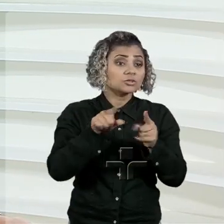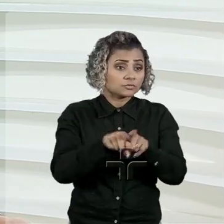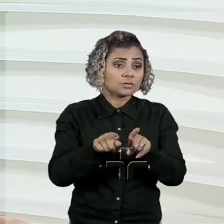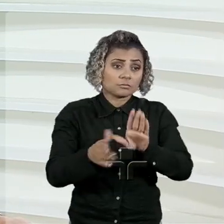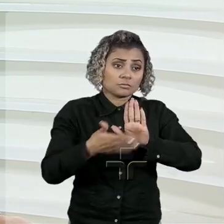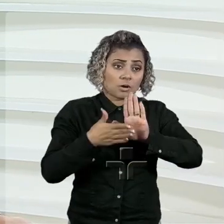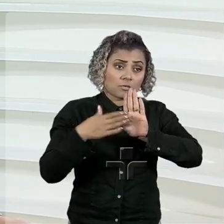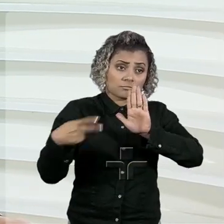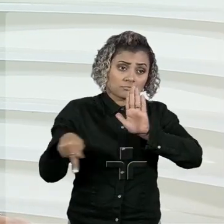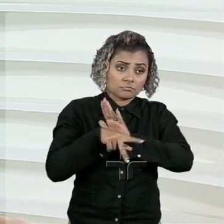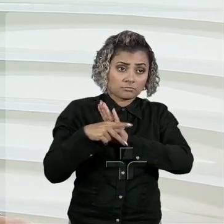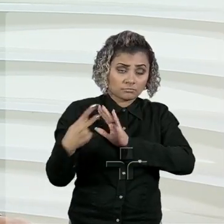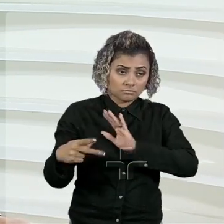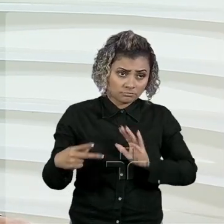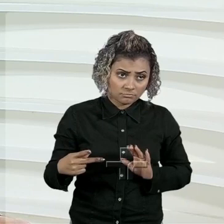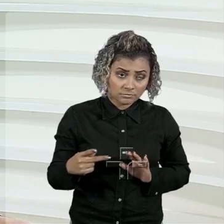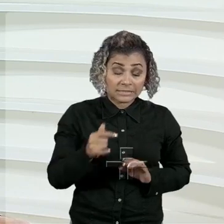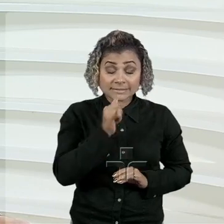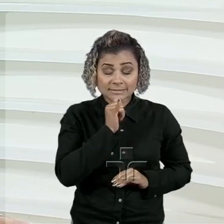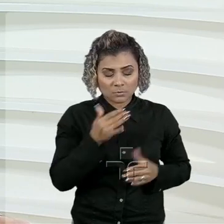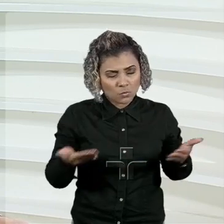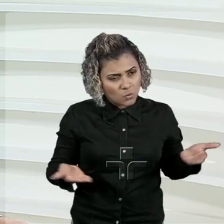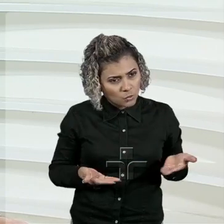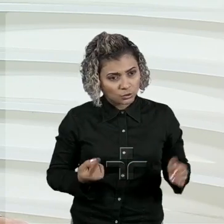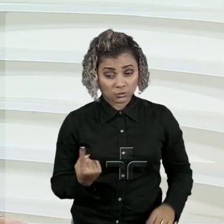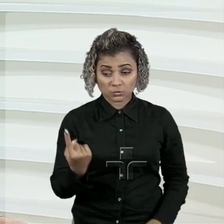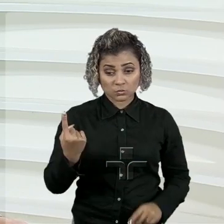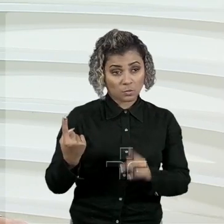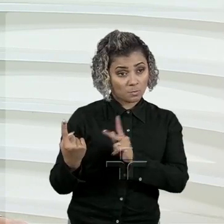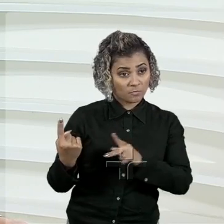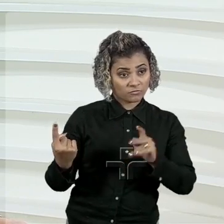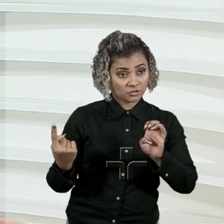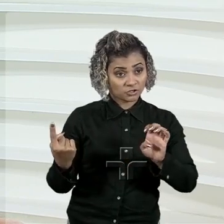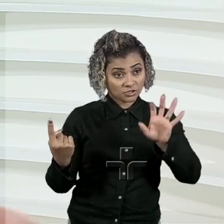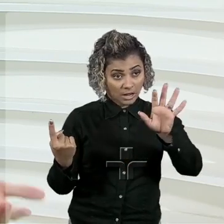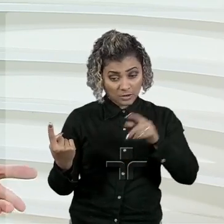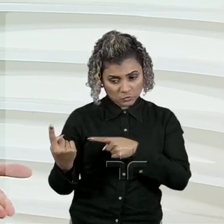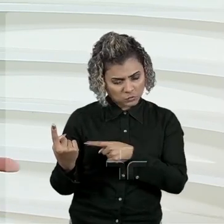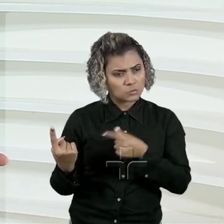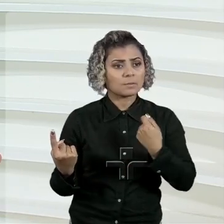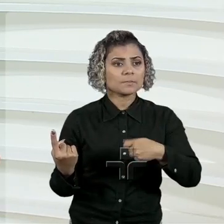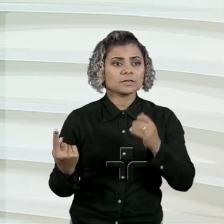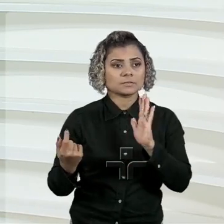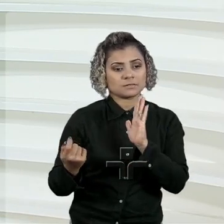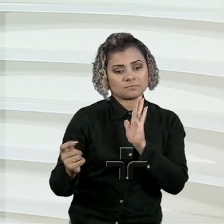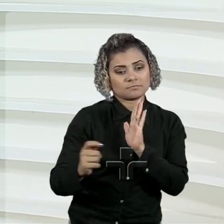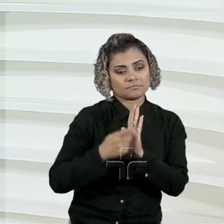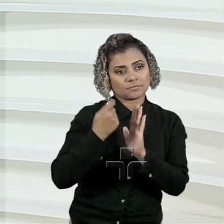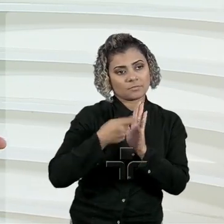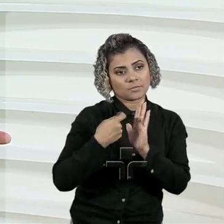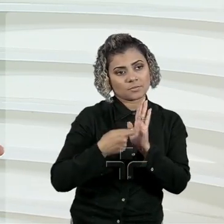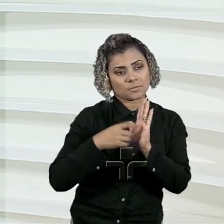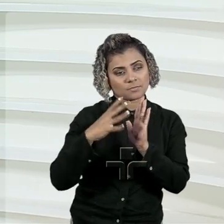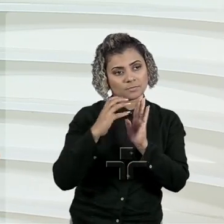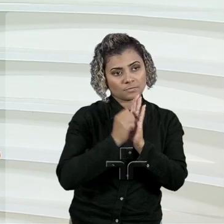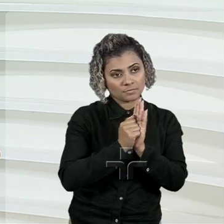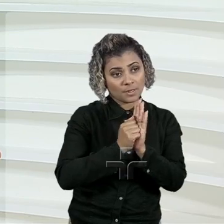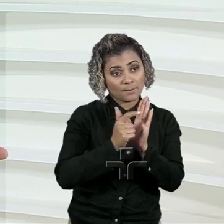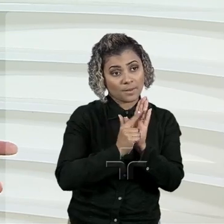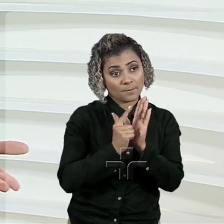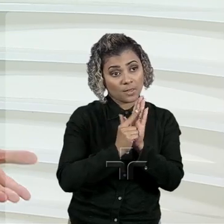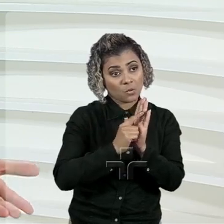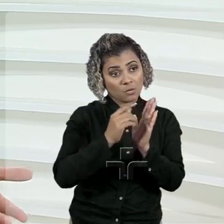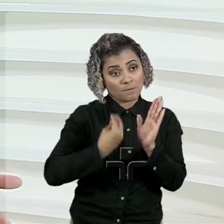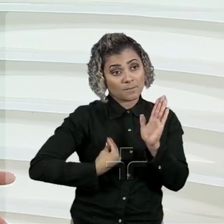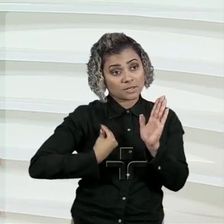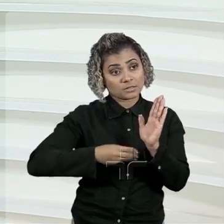próprias dela. Por exemplo, hoje, um professor na rede estadual precisa preencher o diário de classe no papel